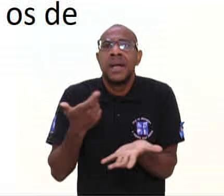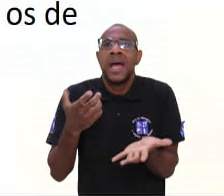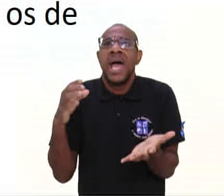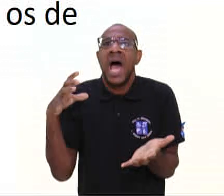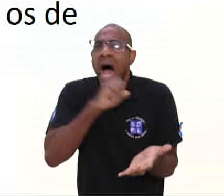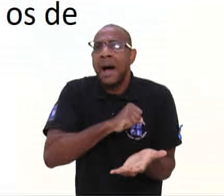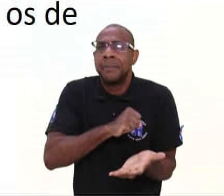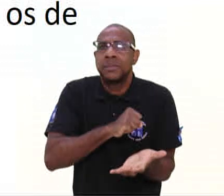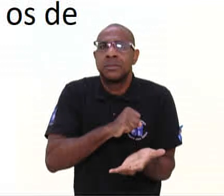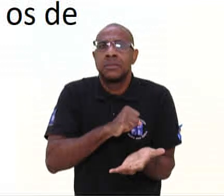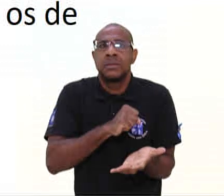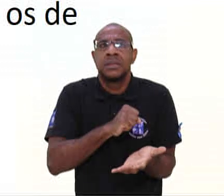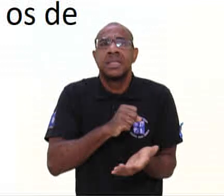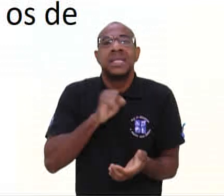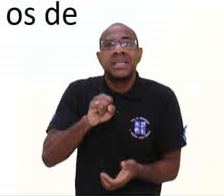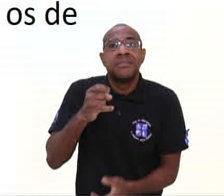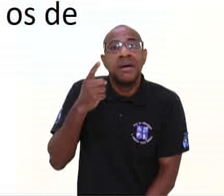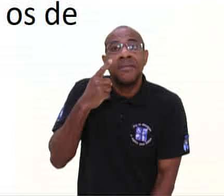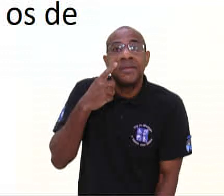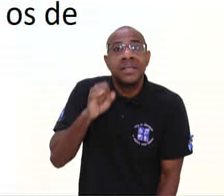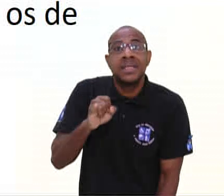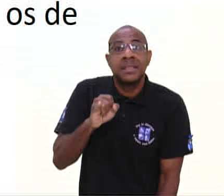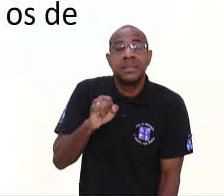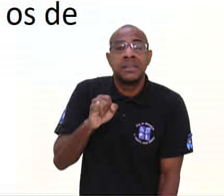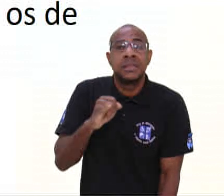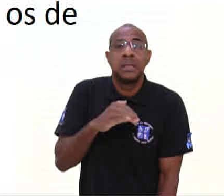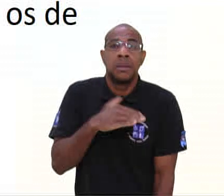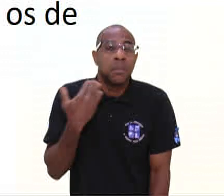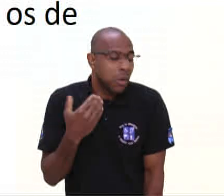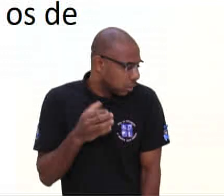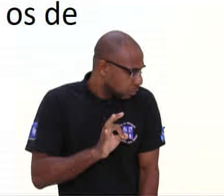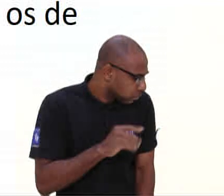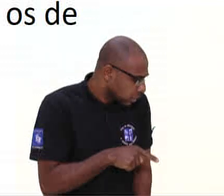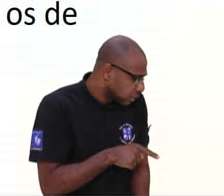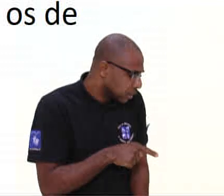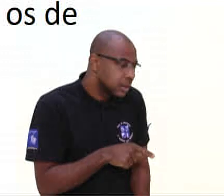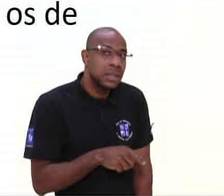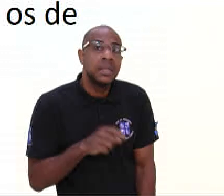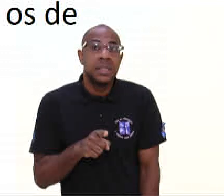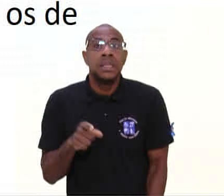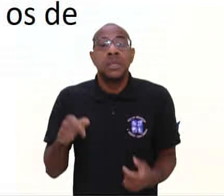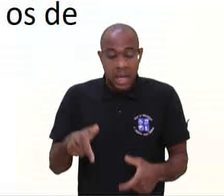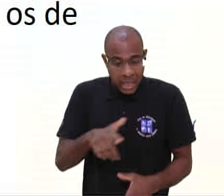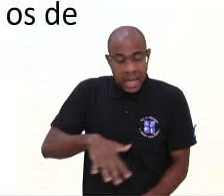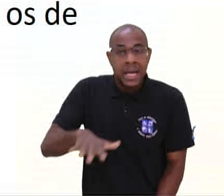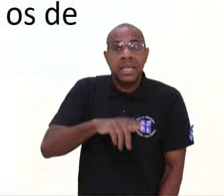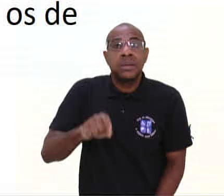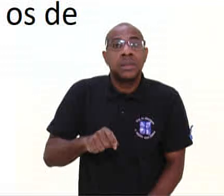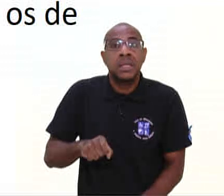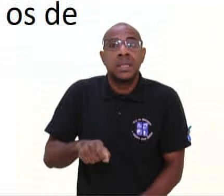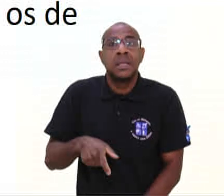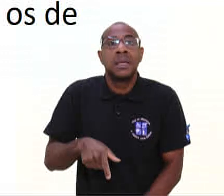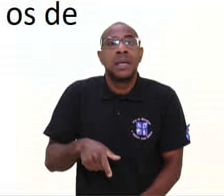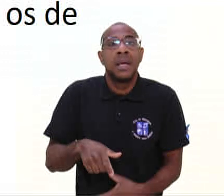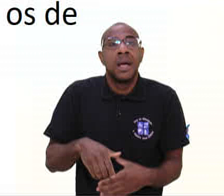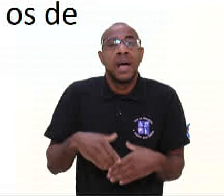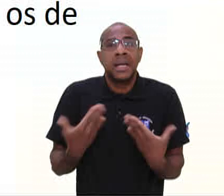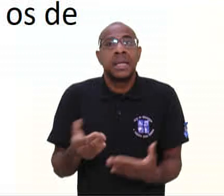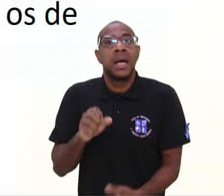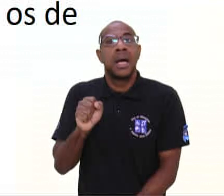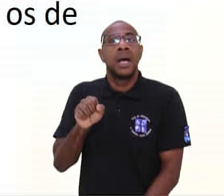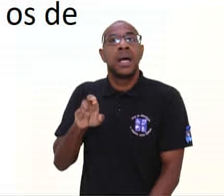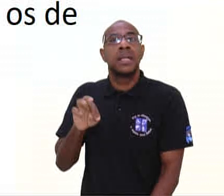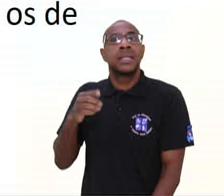Depois, então, se vai ver se deu mortos. O senhor tolere, isto é o sertão. Uns querem que não seja, que